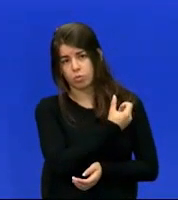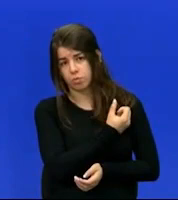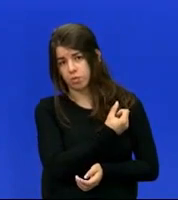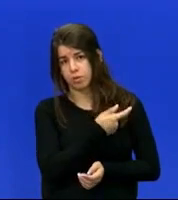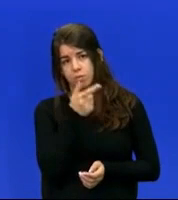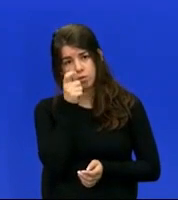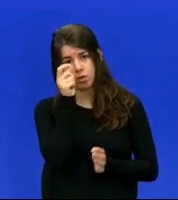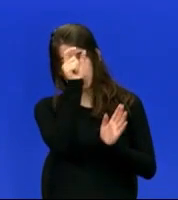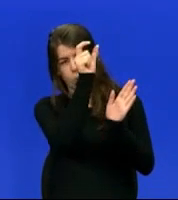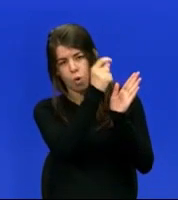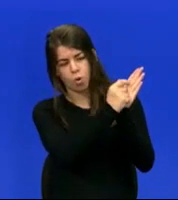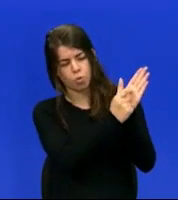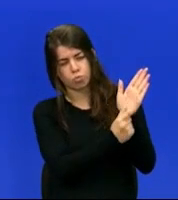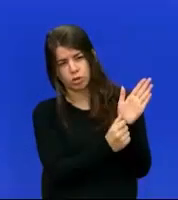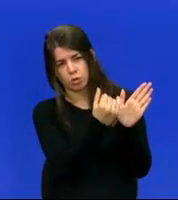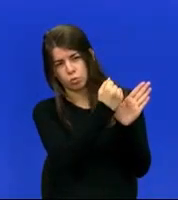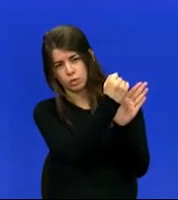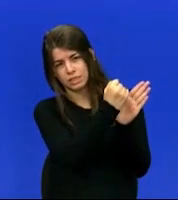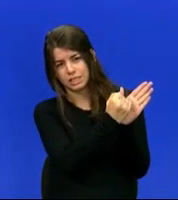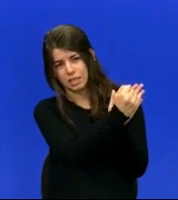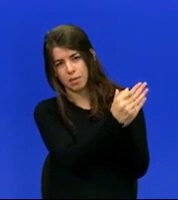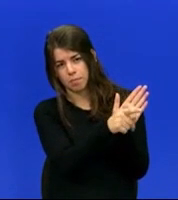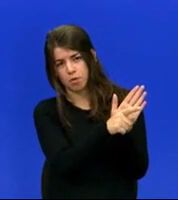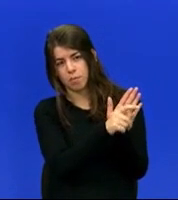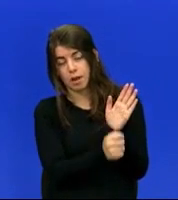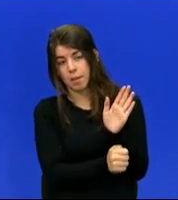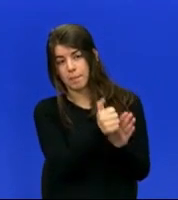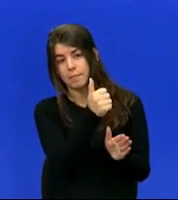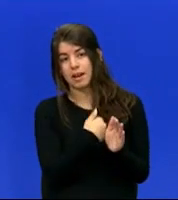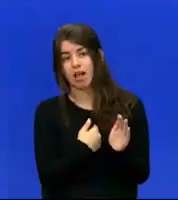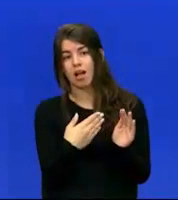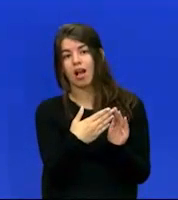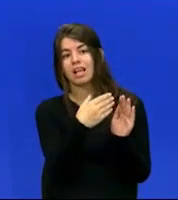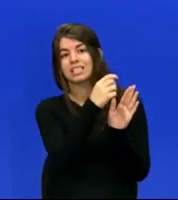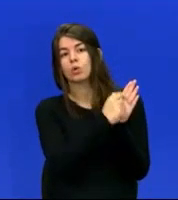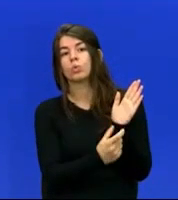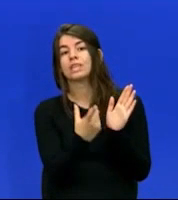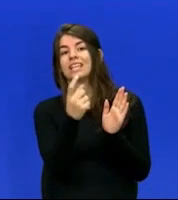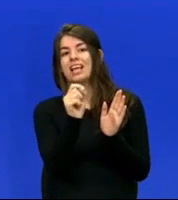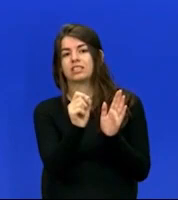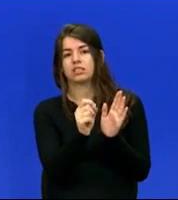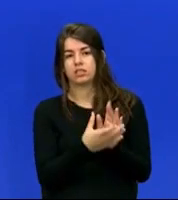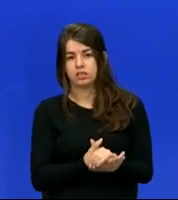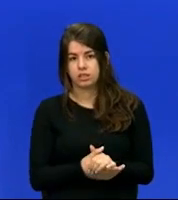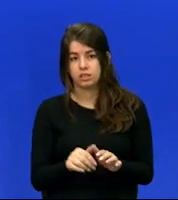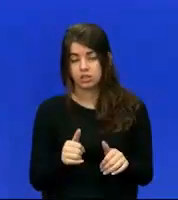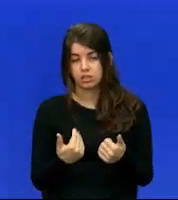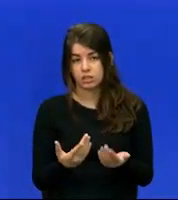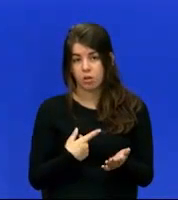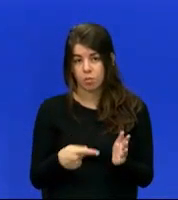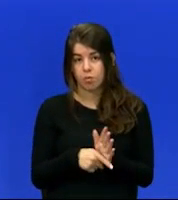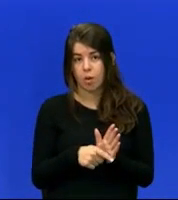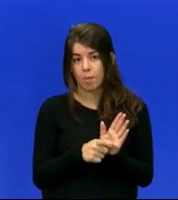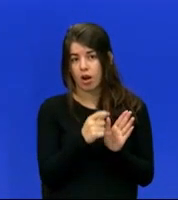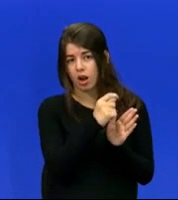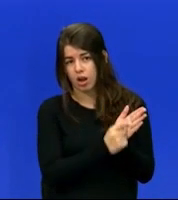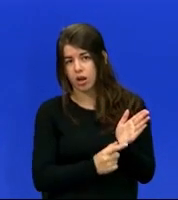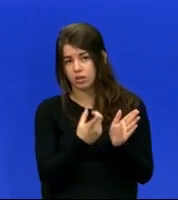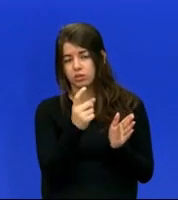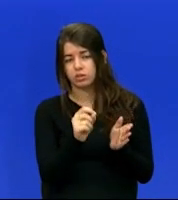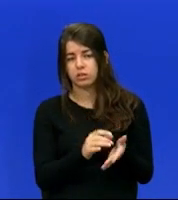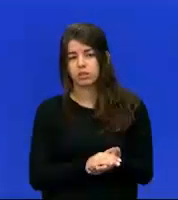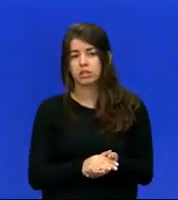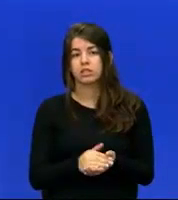minha coluna do Z representa a minha primeira casa decimal, né? Então, o primeiro inteiro e a primeira casa decimal.